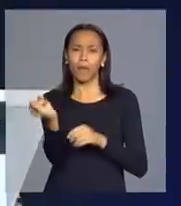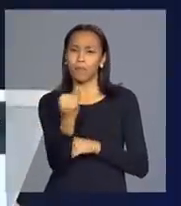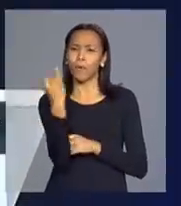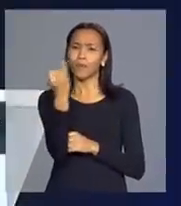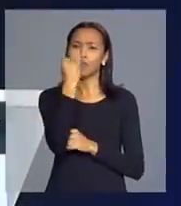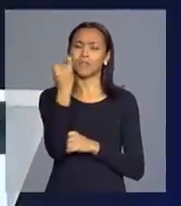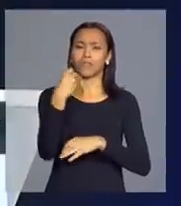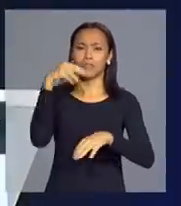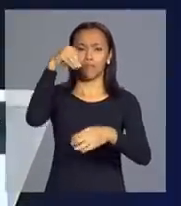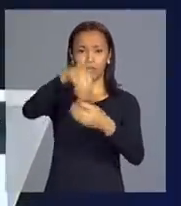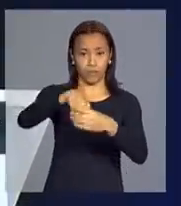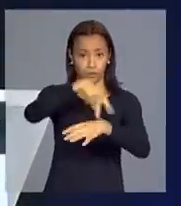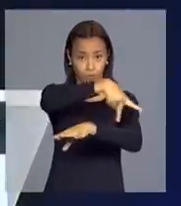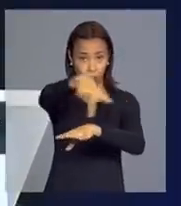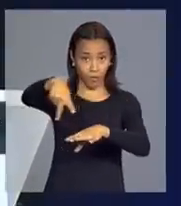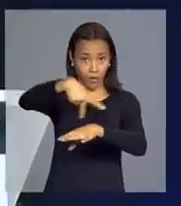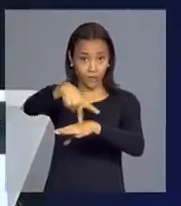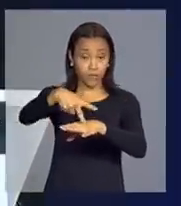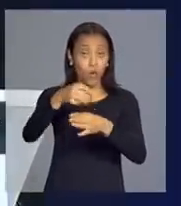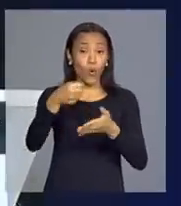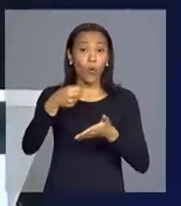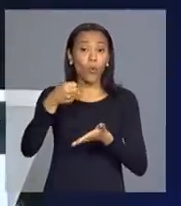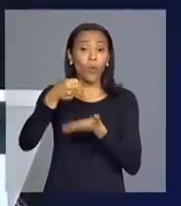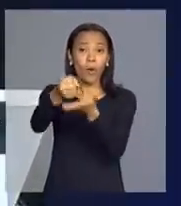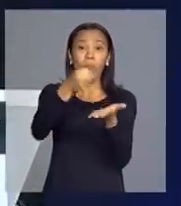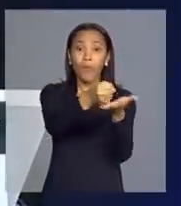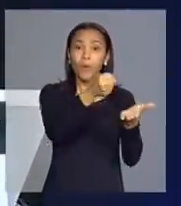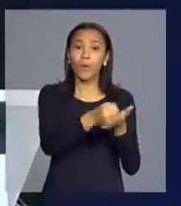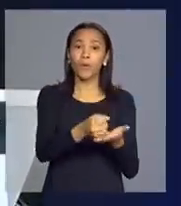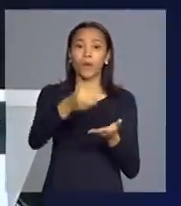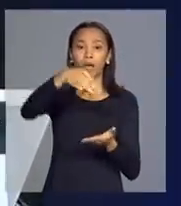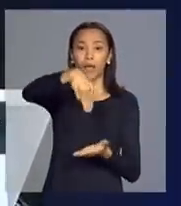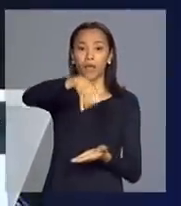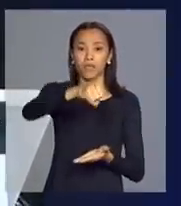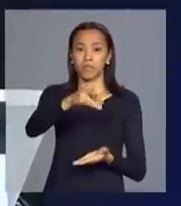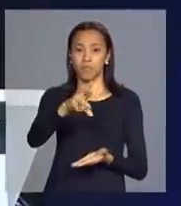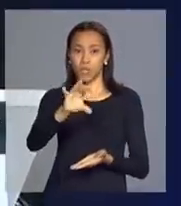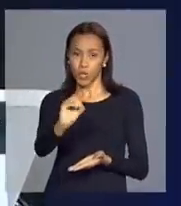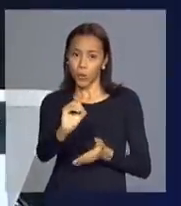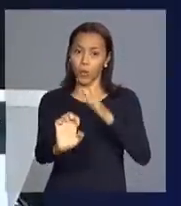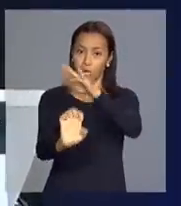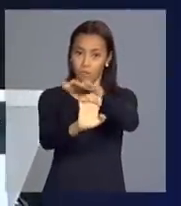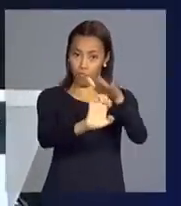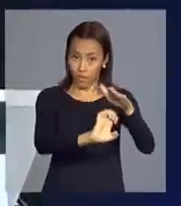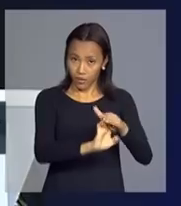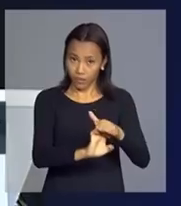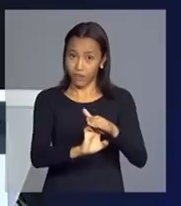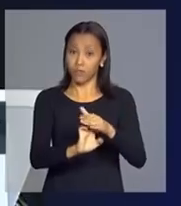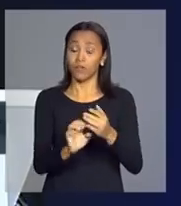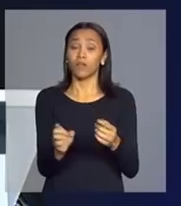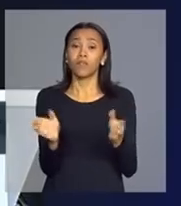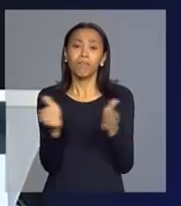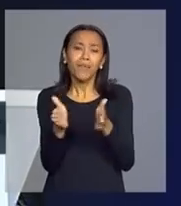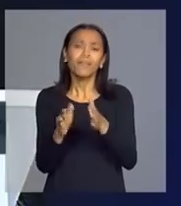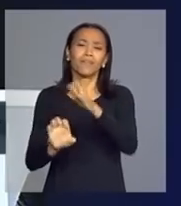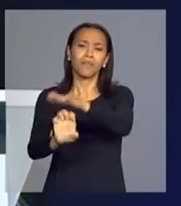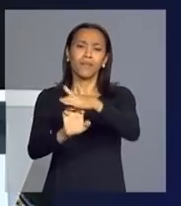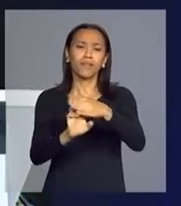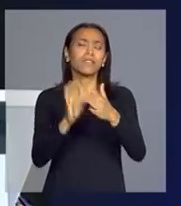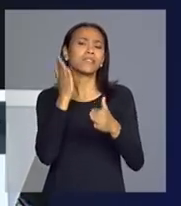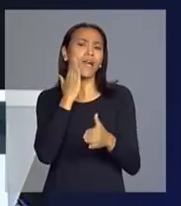nossa pauta, o apoio às pequenas e microempresas, fazendo com que